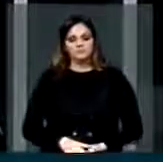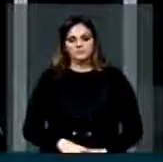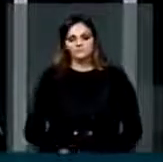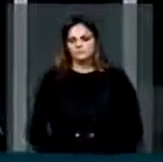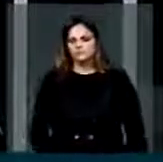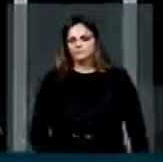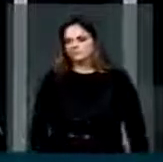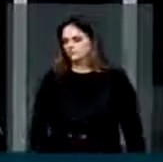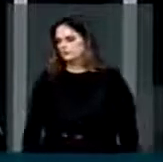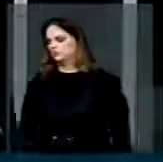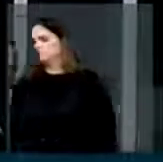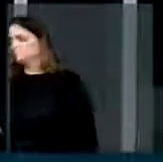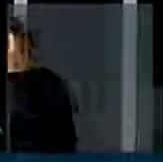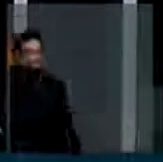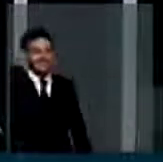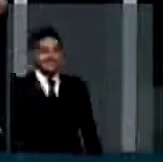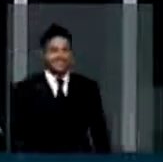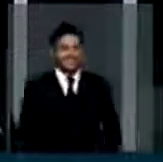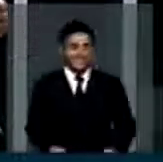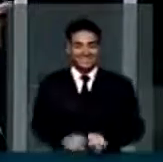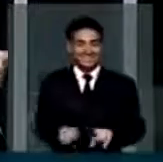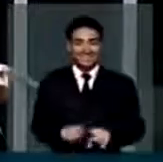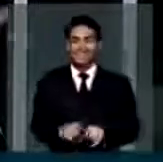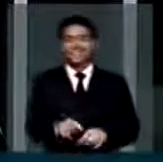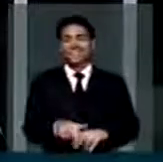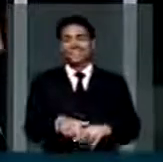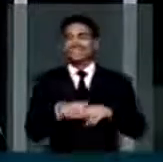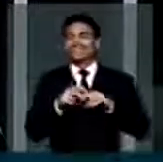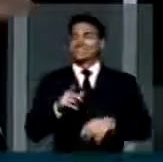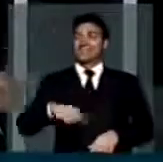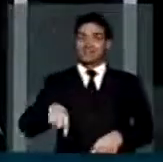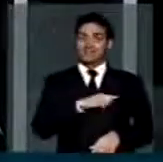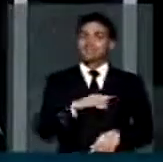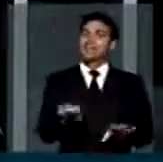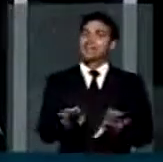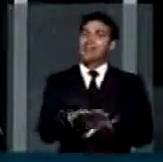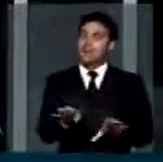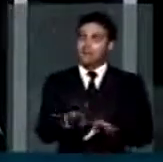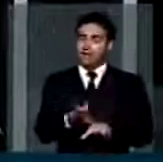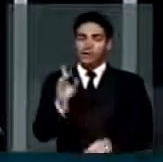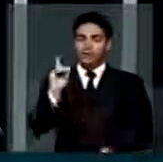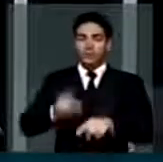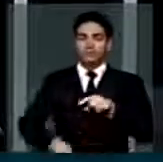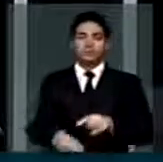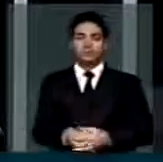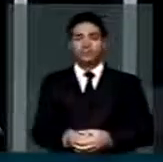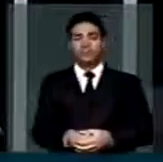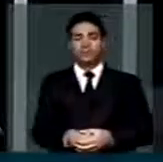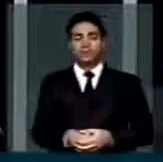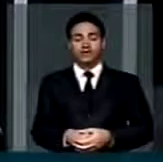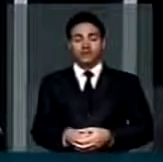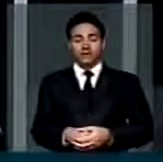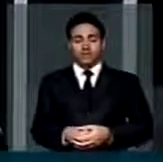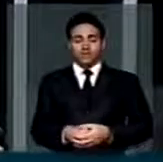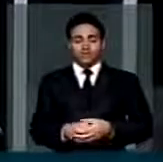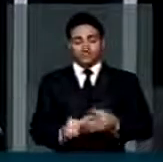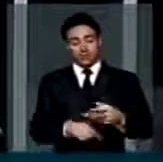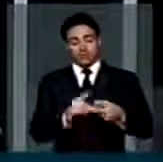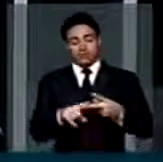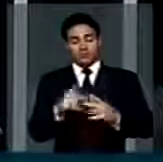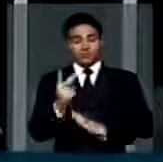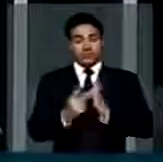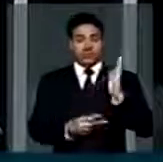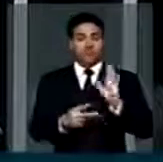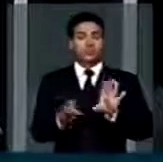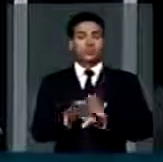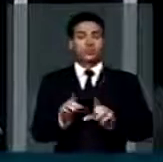candidato, ele interfere. Por isso nós estamos também estendendo essa proibição. Apresentei um outro projeto